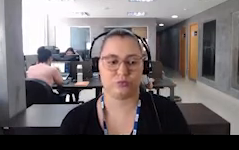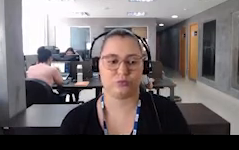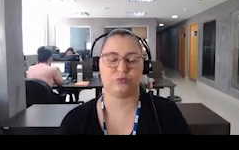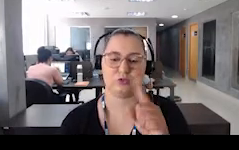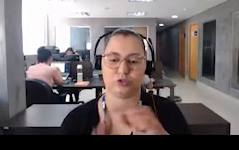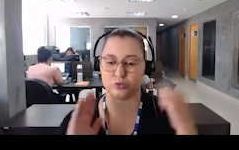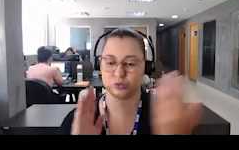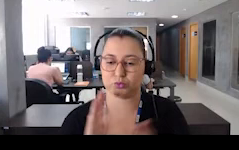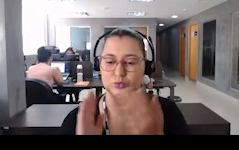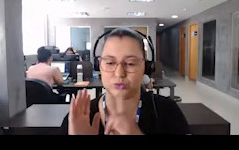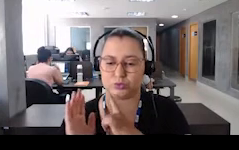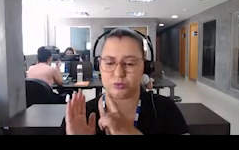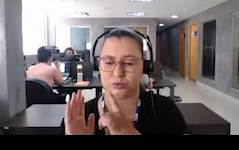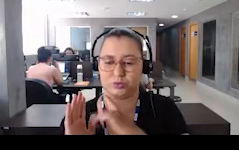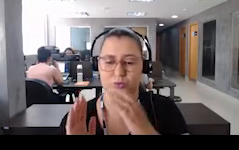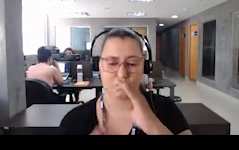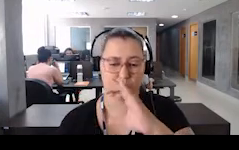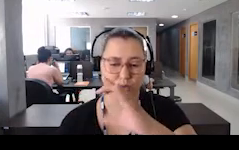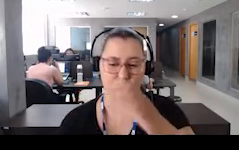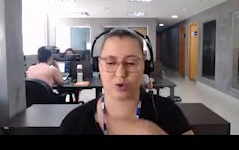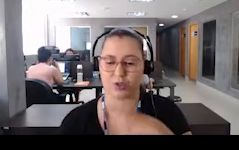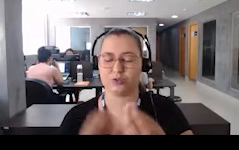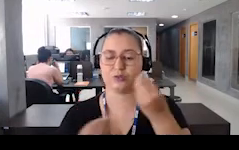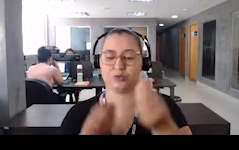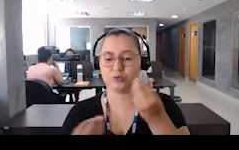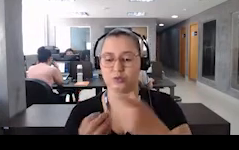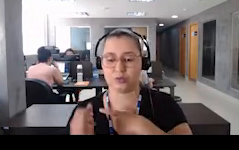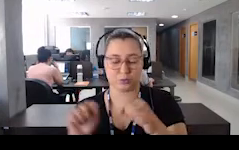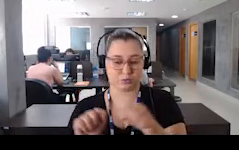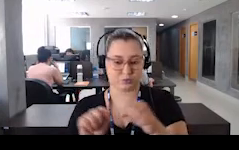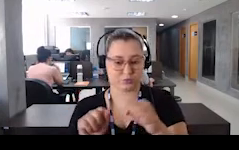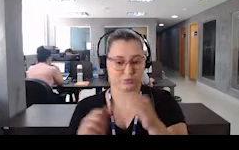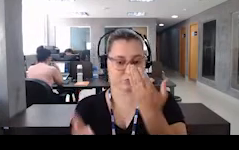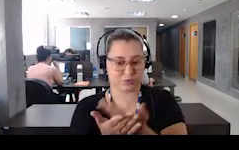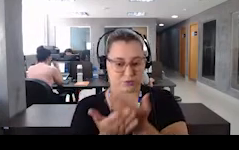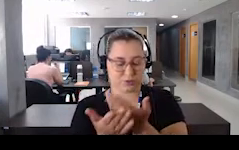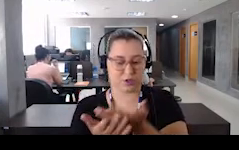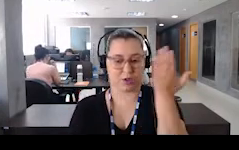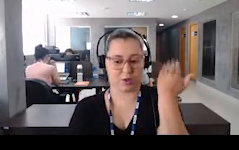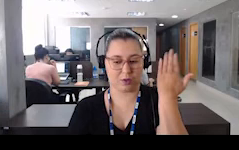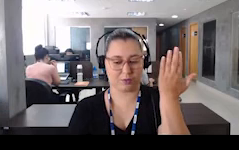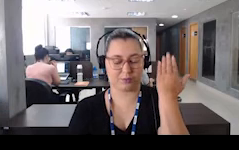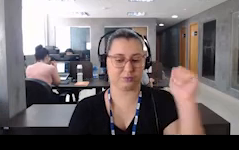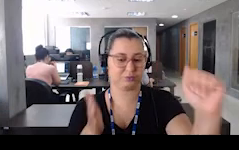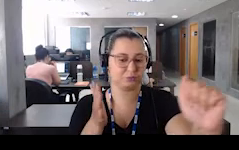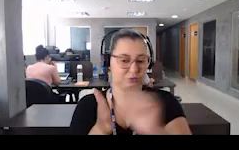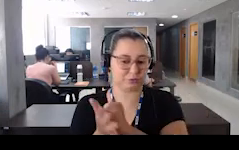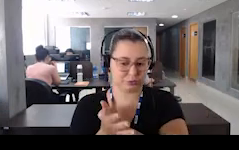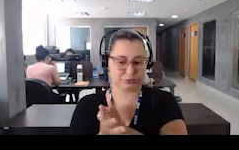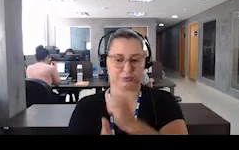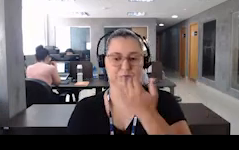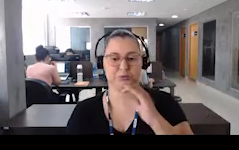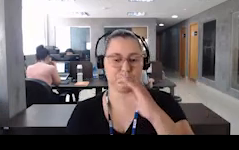Então, a gente tem a resistência, agora a gente precisa da corrente, né? Procedimento eu vou fazer igual eu fiz na aula passada, né? Quero descobrir a corrente, vou apagar a